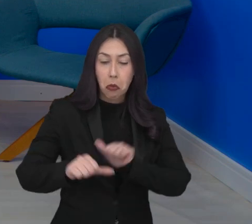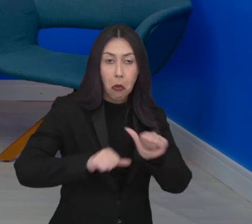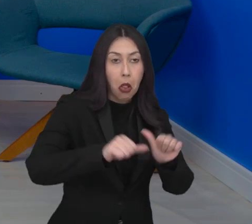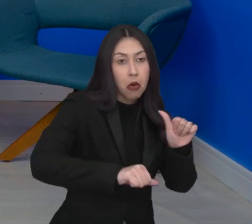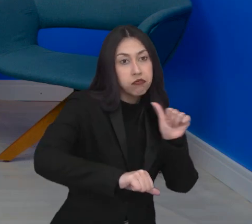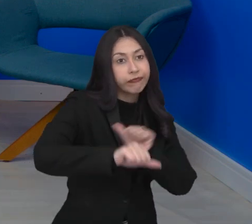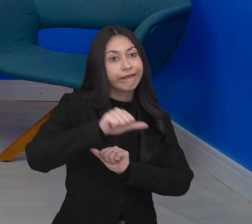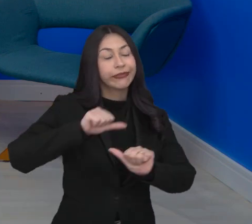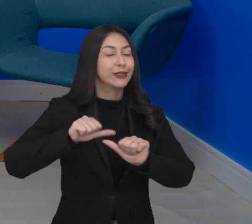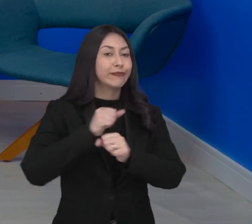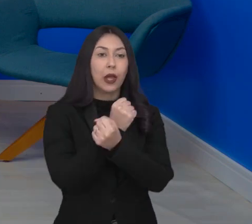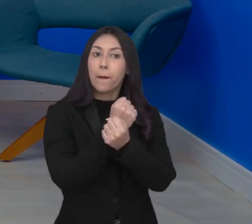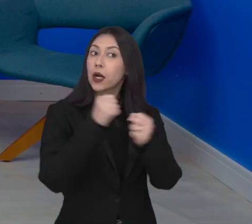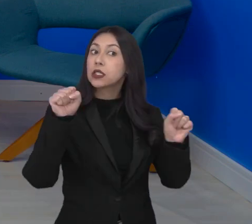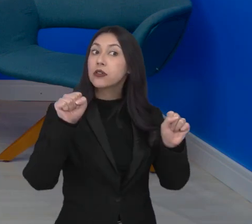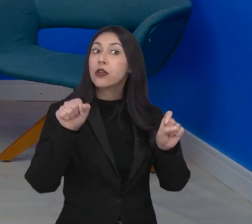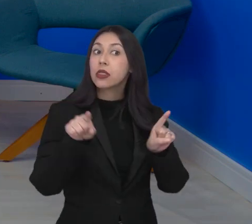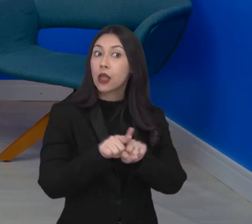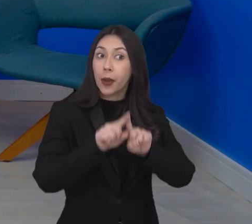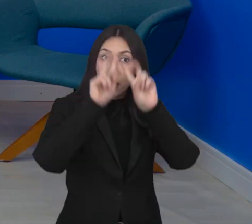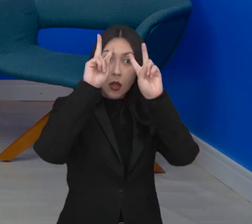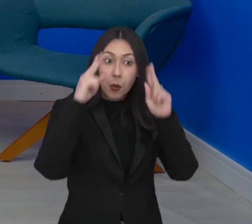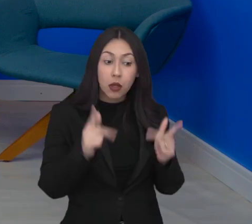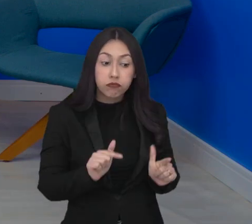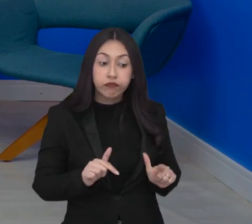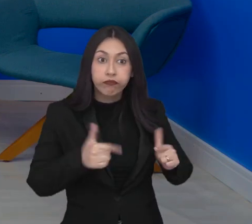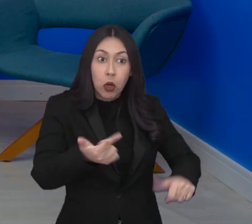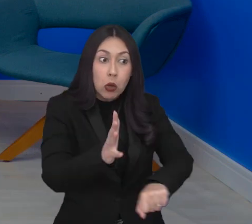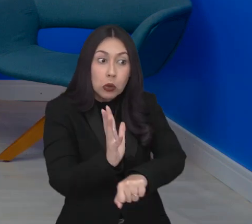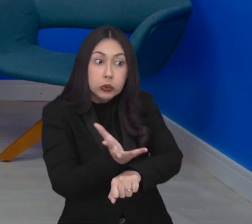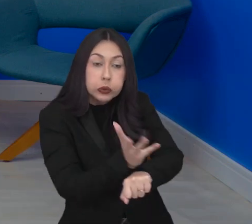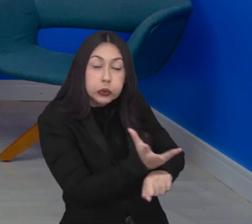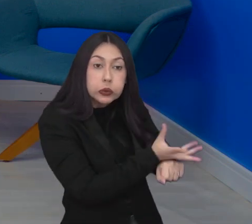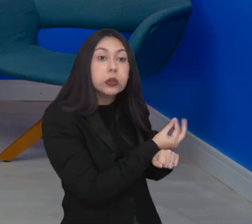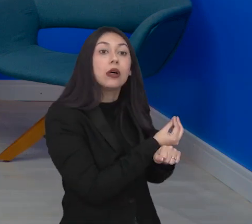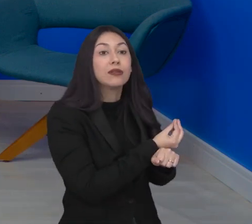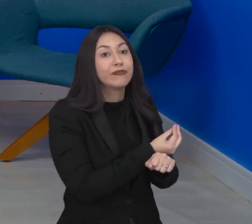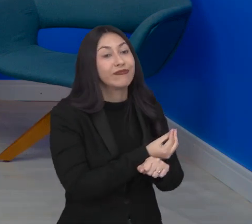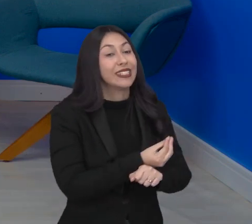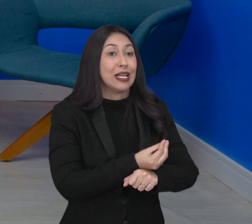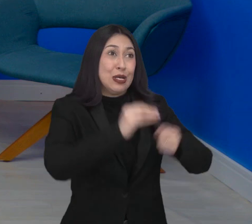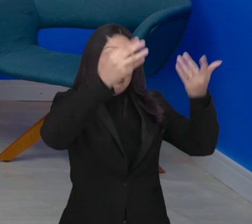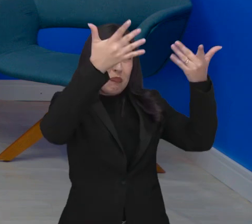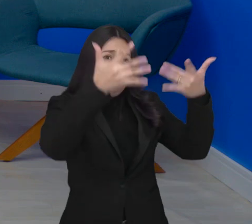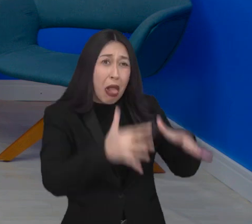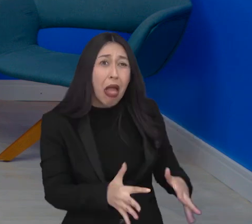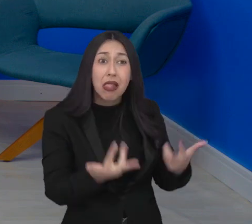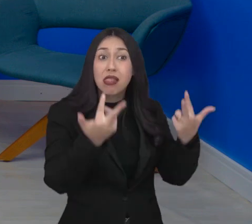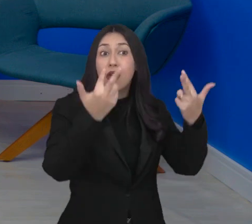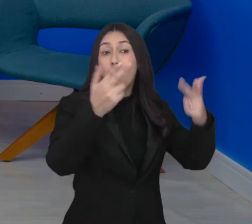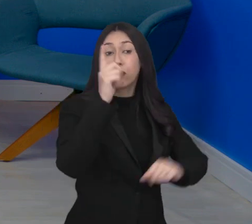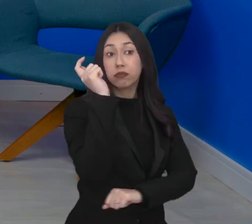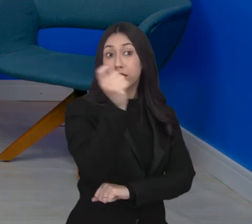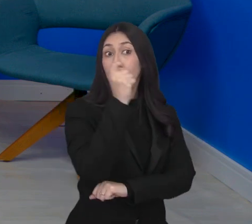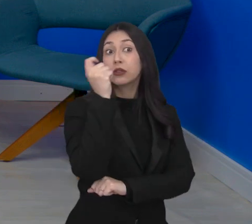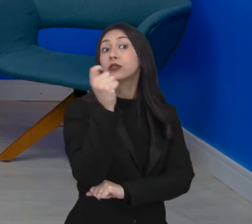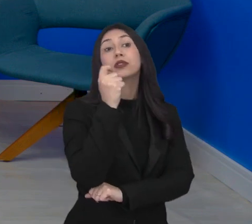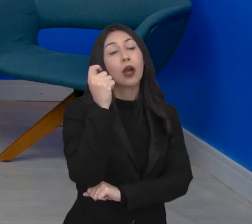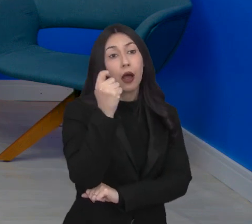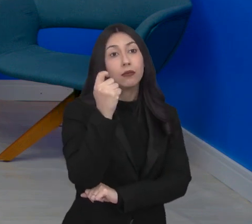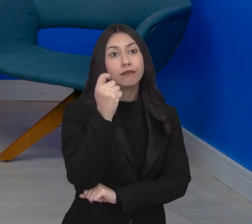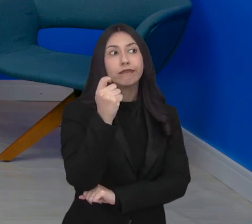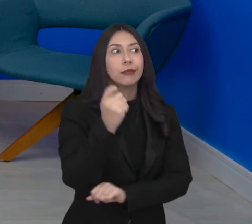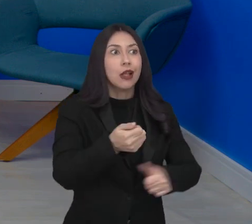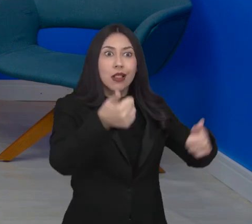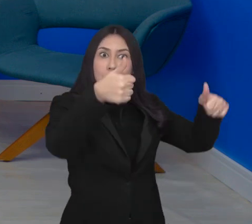Elas são irreversíveis e aceleradas pelas ações humanas. Provocam desastres como o que vimos no Rio Grande do Sul, a